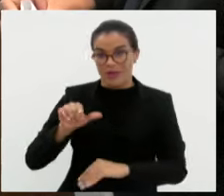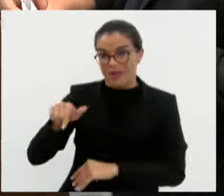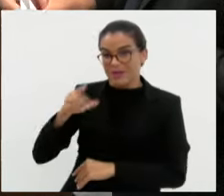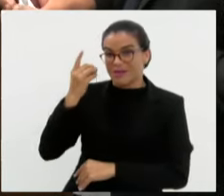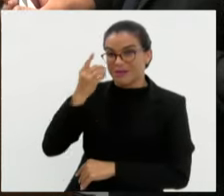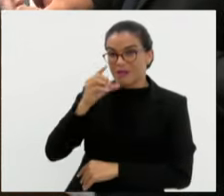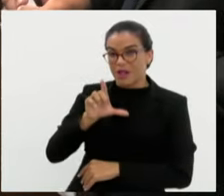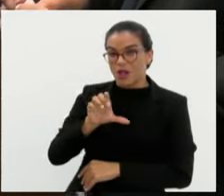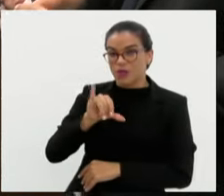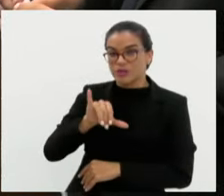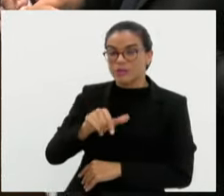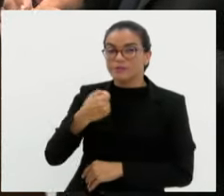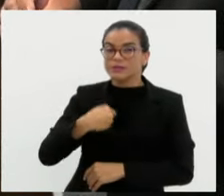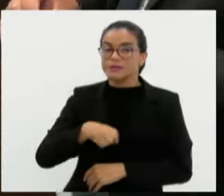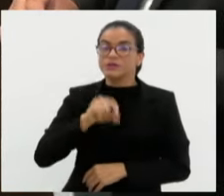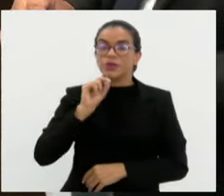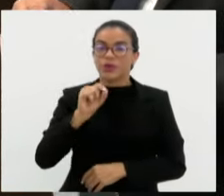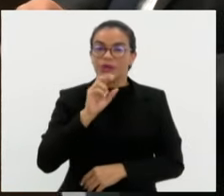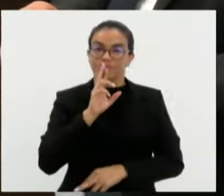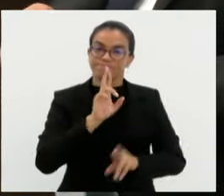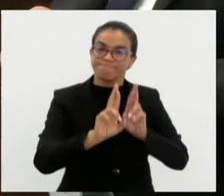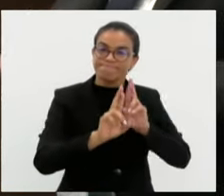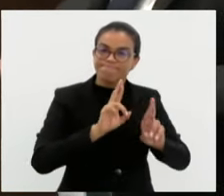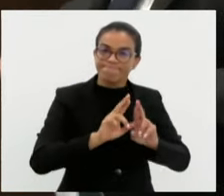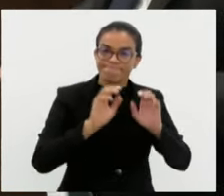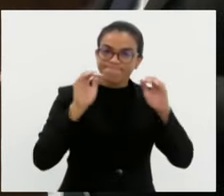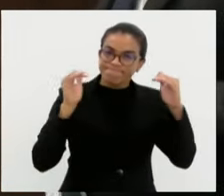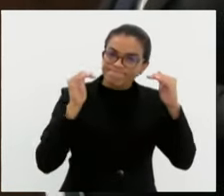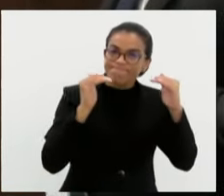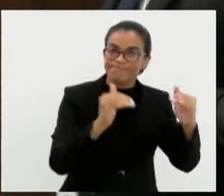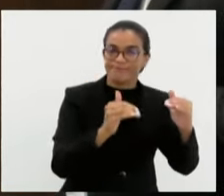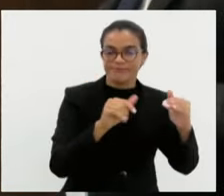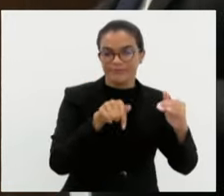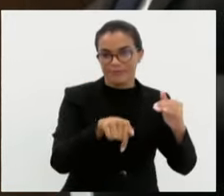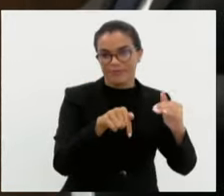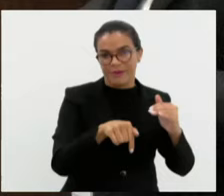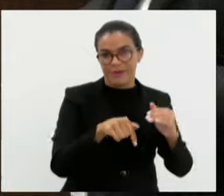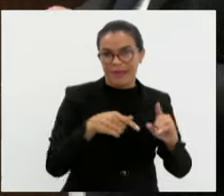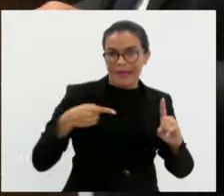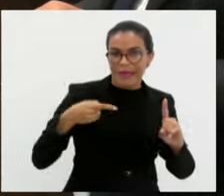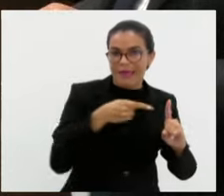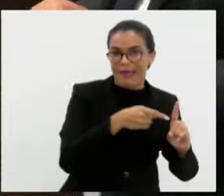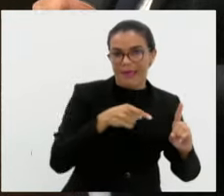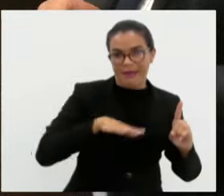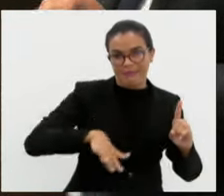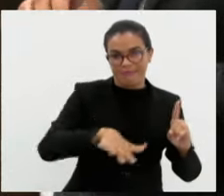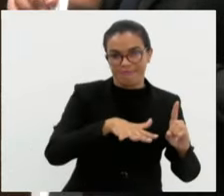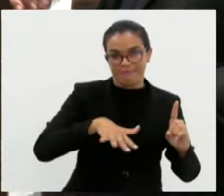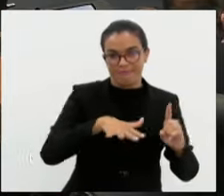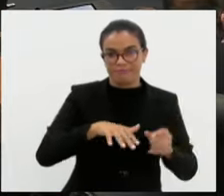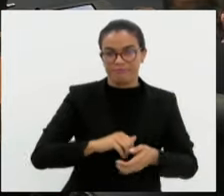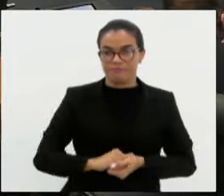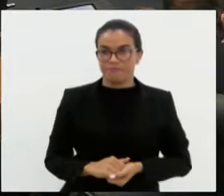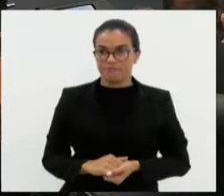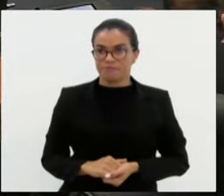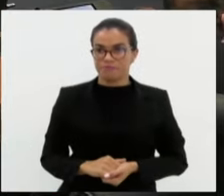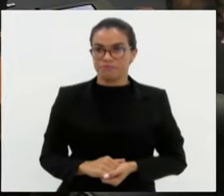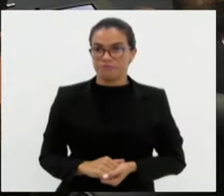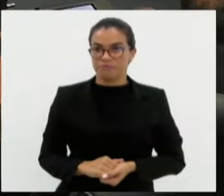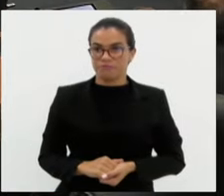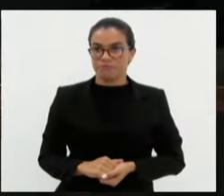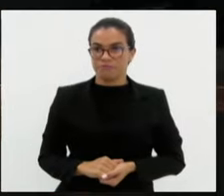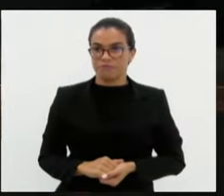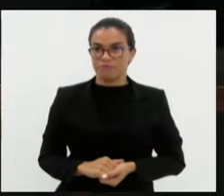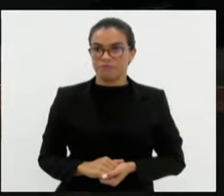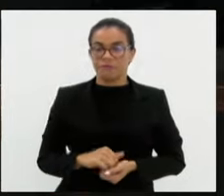dentro do Conselho de Ética. Estou votando para transformá-la em ré nessa casa para responder por seus atos. Obrigado, deputado doutor Serginho. Deputado